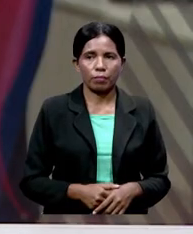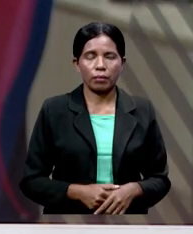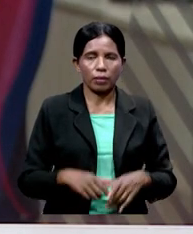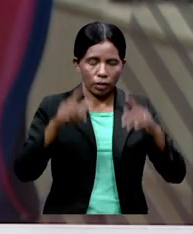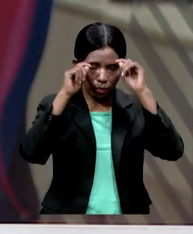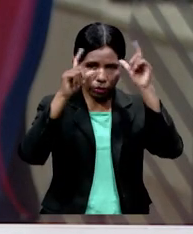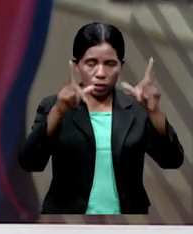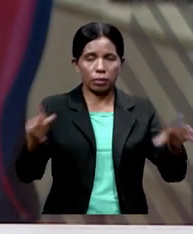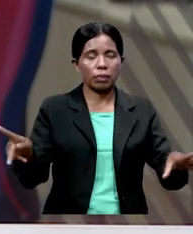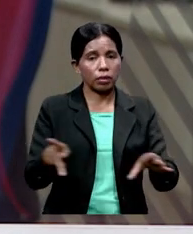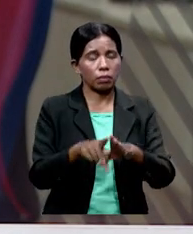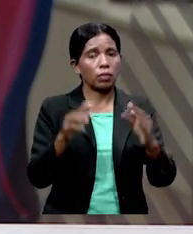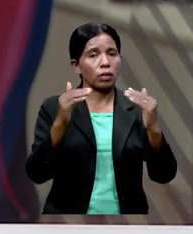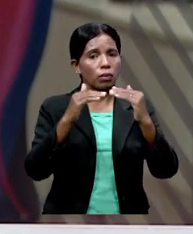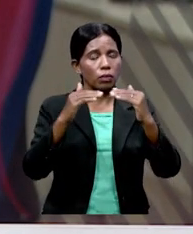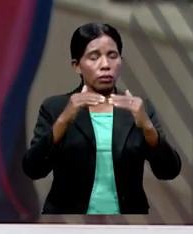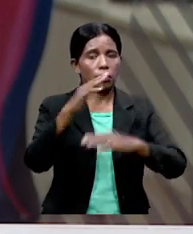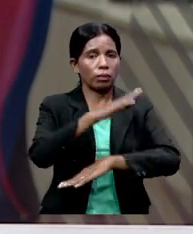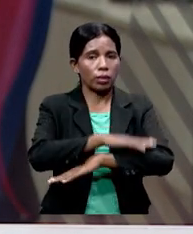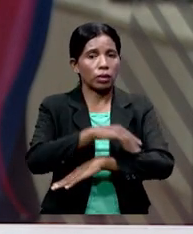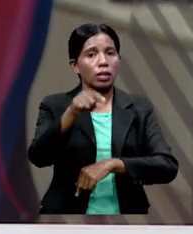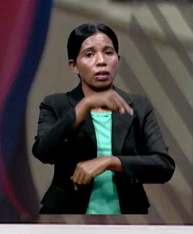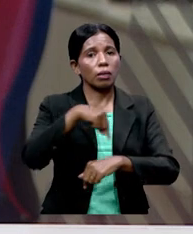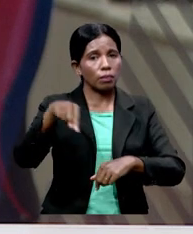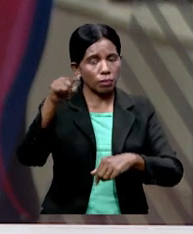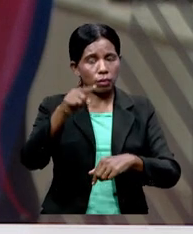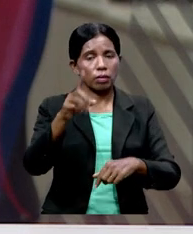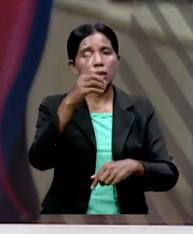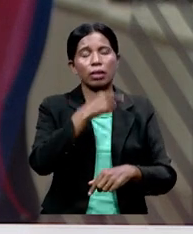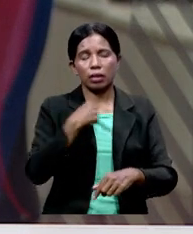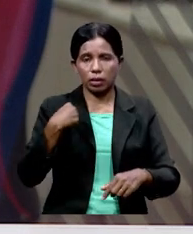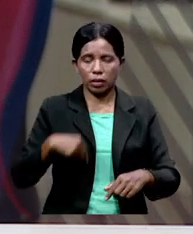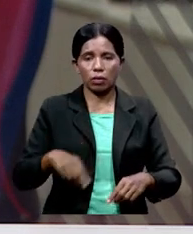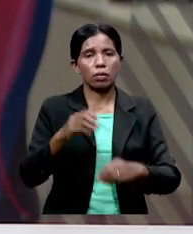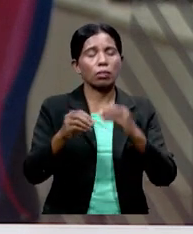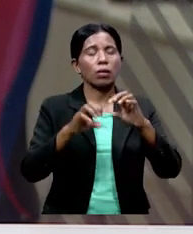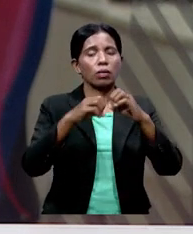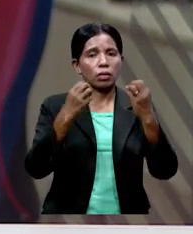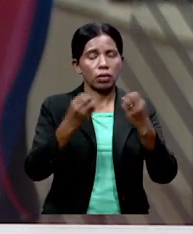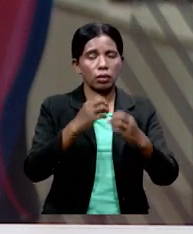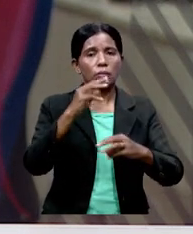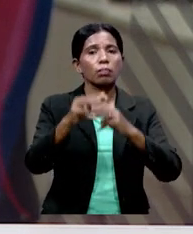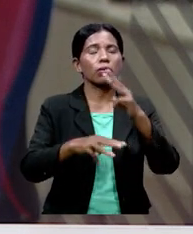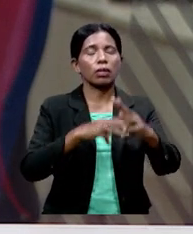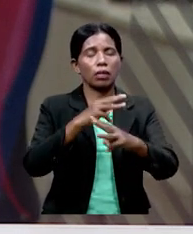Timor-Leste participa reunião Mesa Redonda China, relaciona a adesão à Organização Mundial do Comércio.